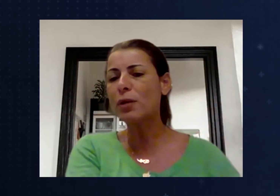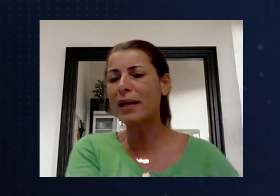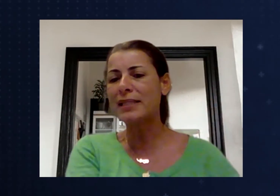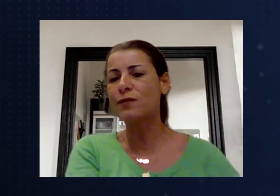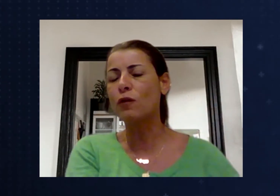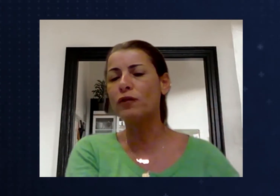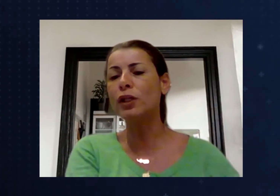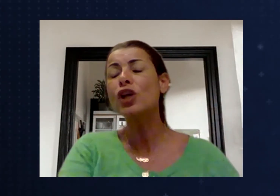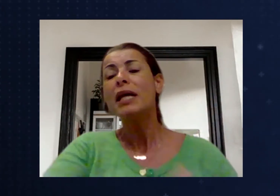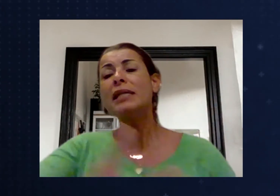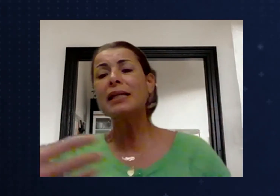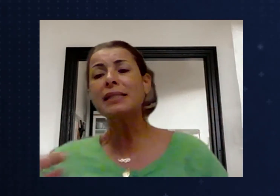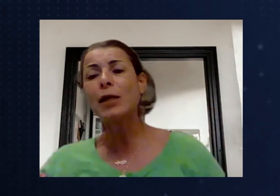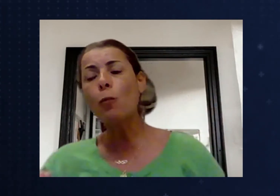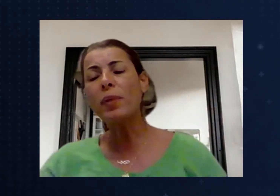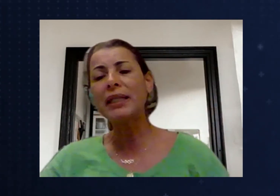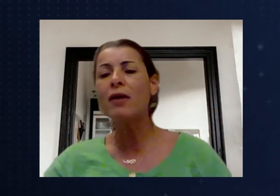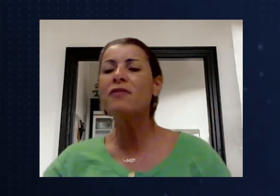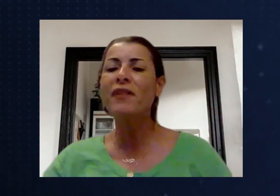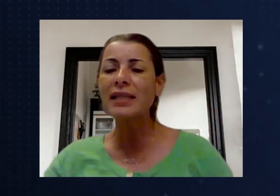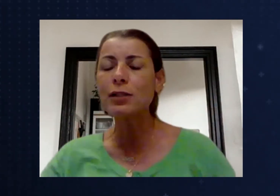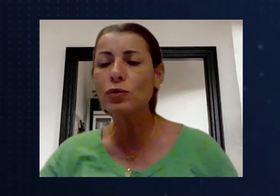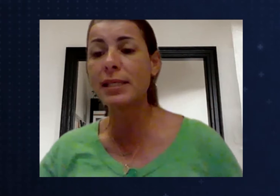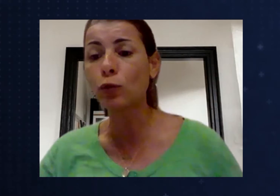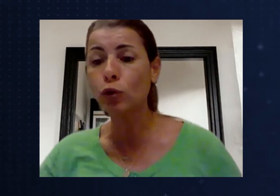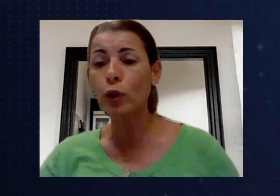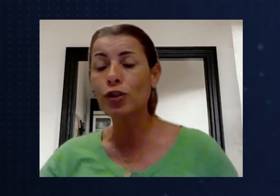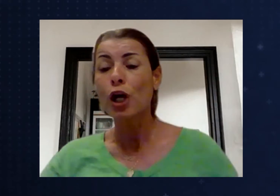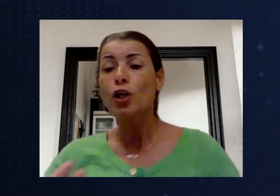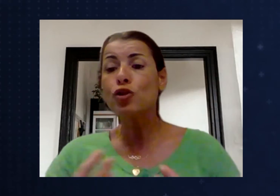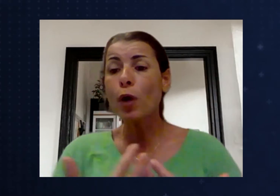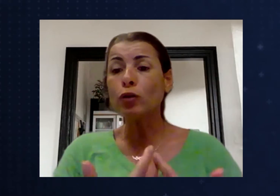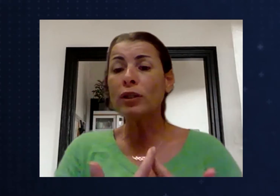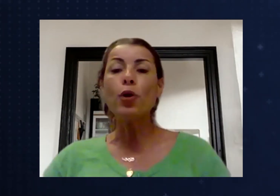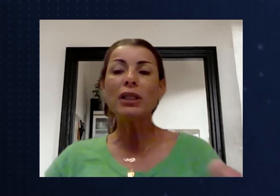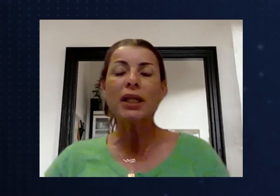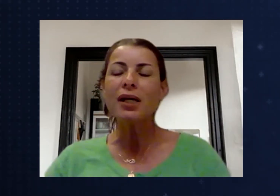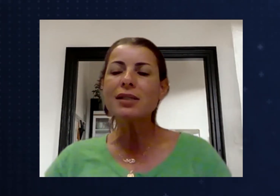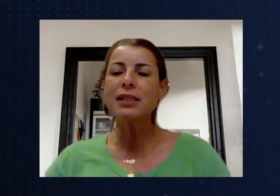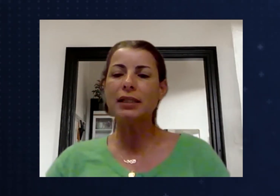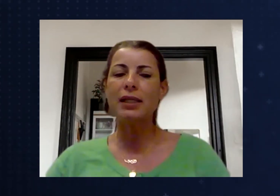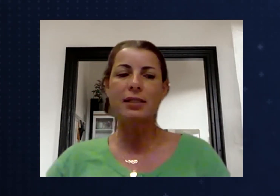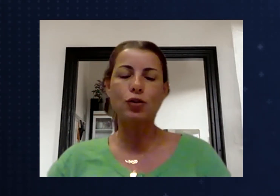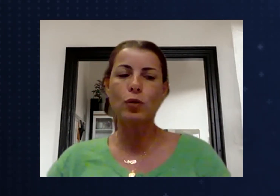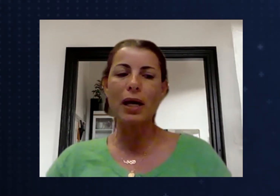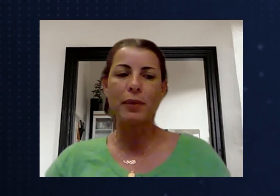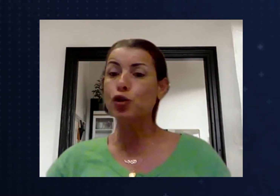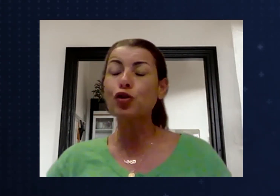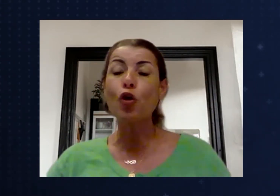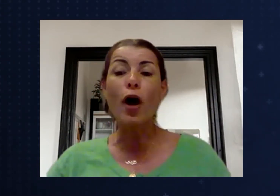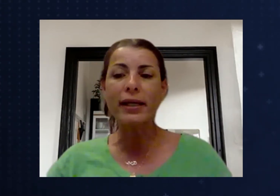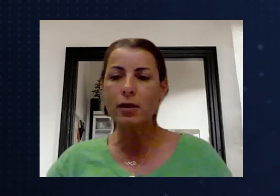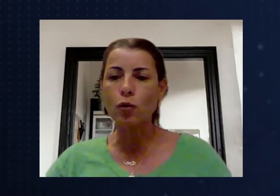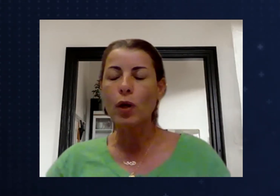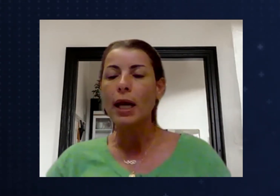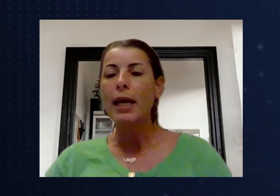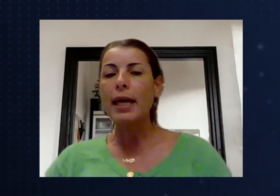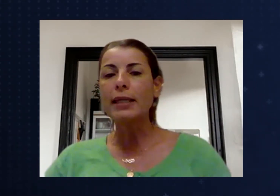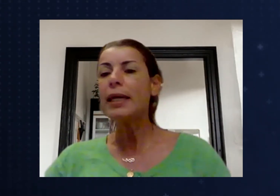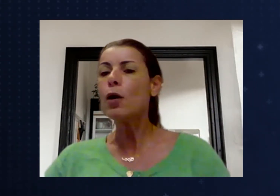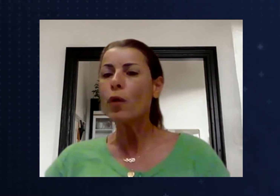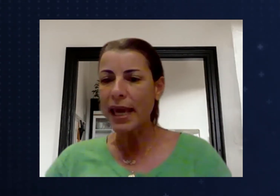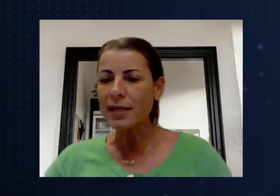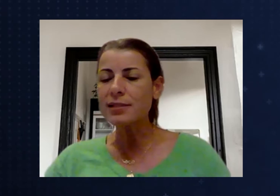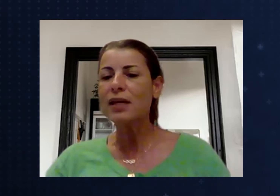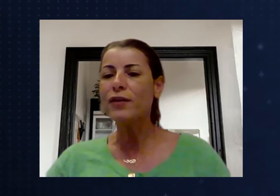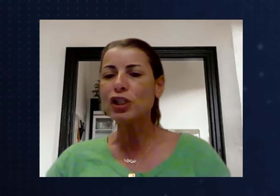sobre a importância da manutenção do caso no âmbito do MPRJ. A importância desse julgamento histórico